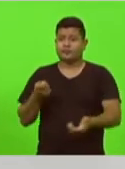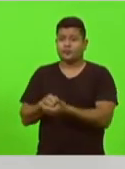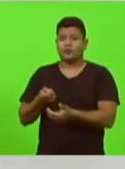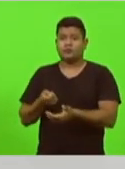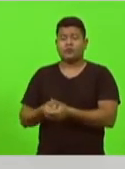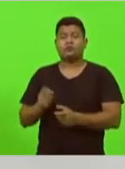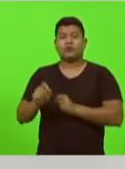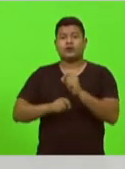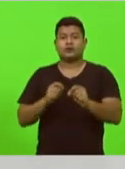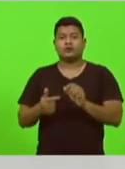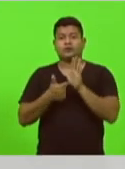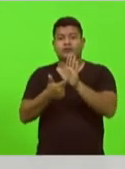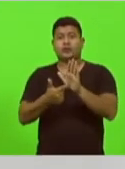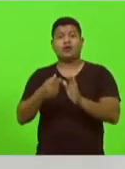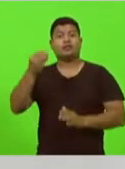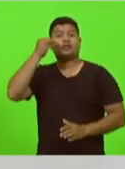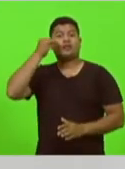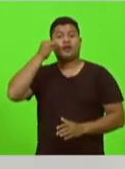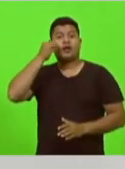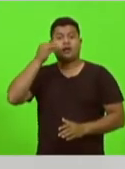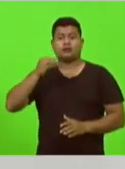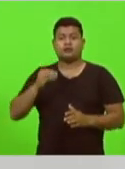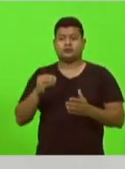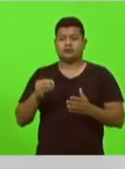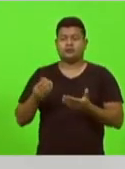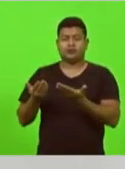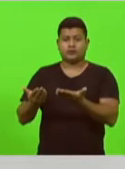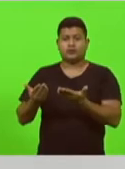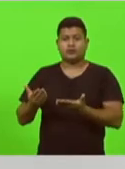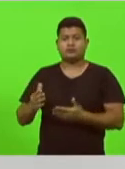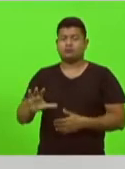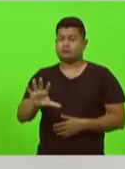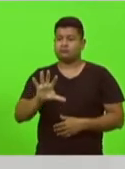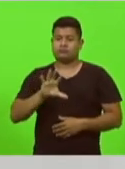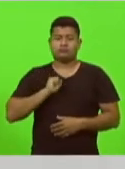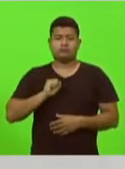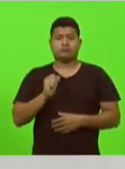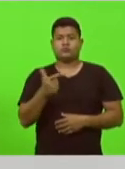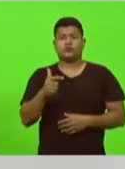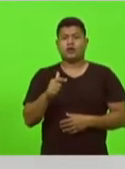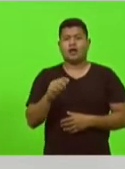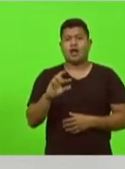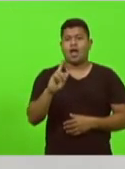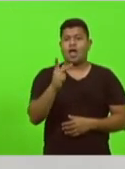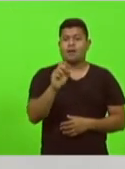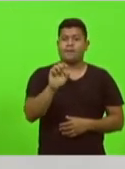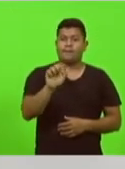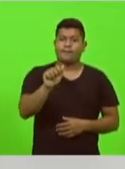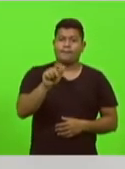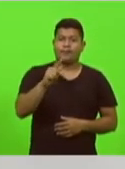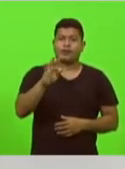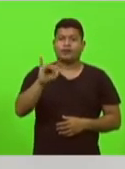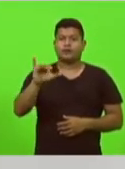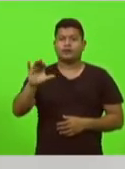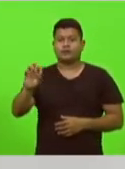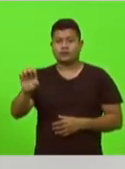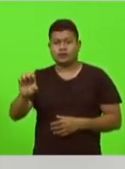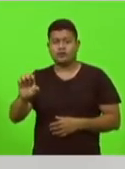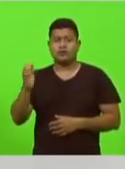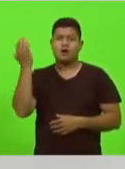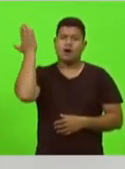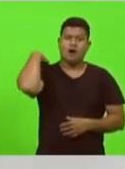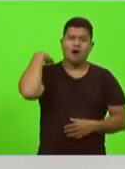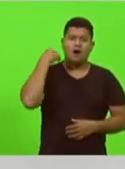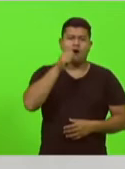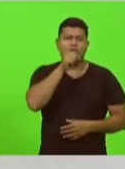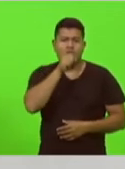um teste negativo do hepatite, da tuberculose, do ebola. Aí sim, aí o